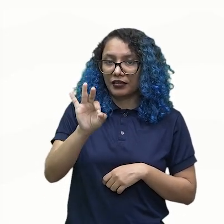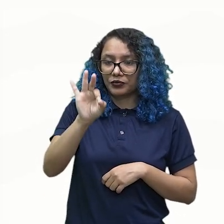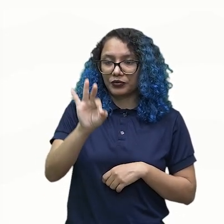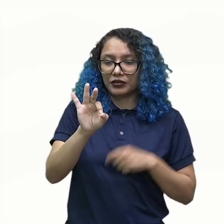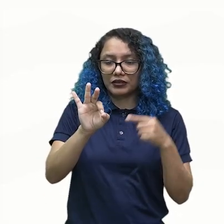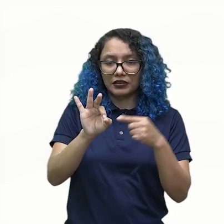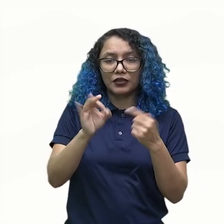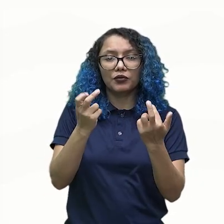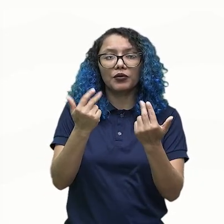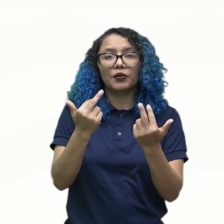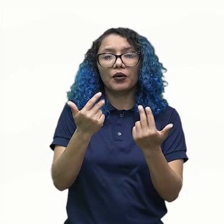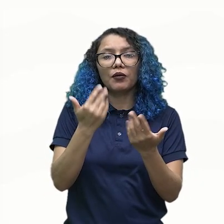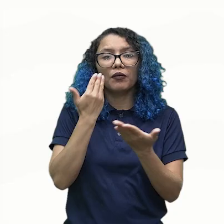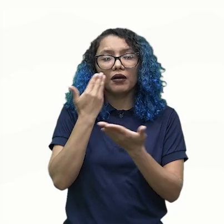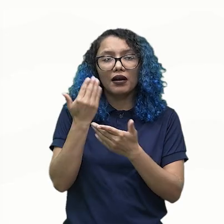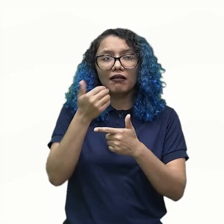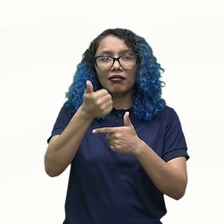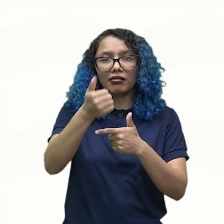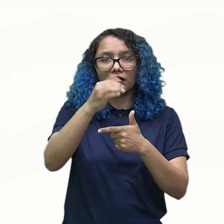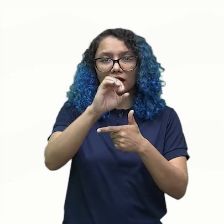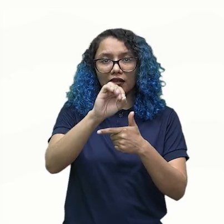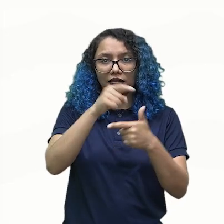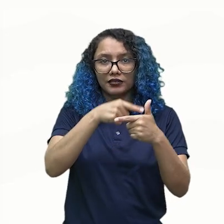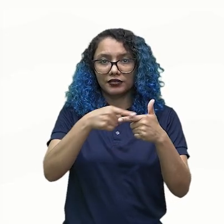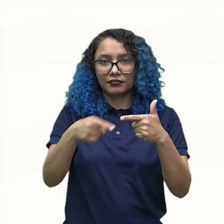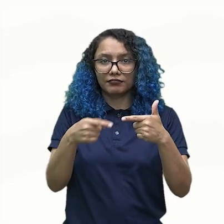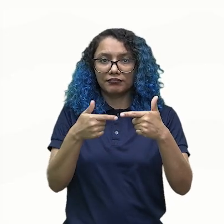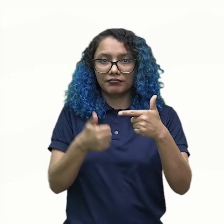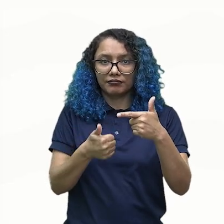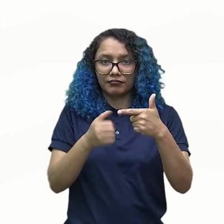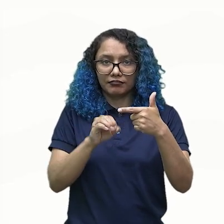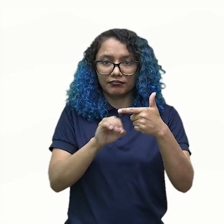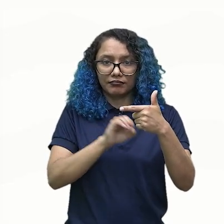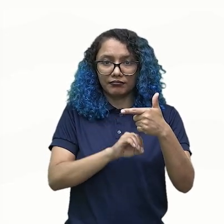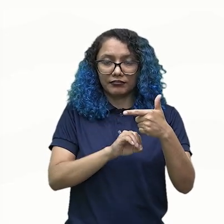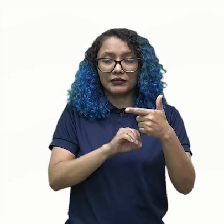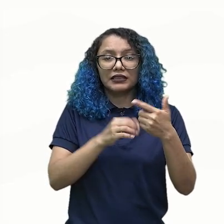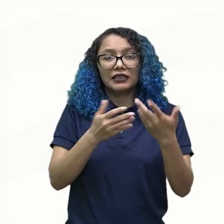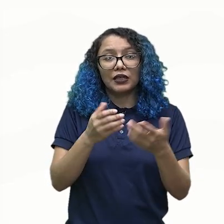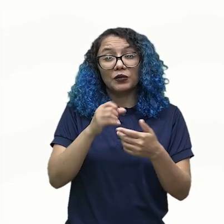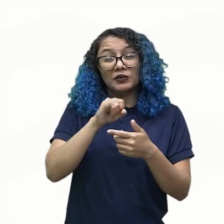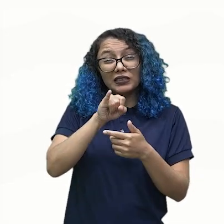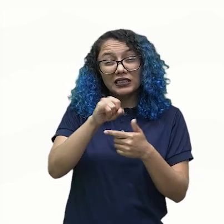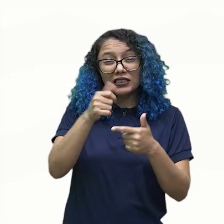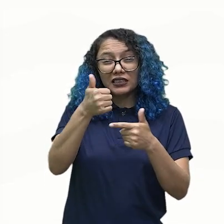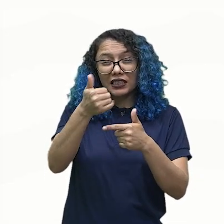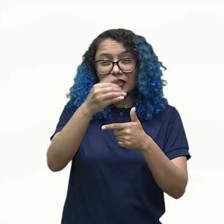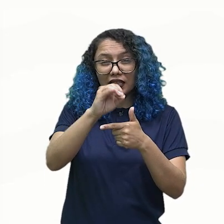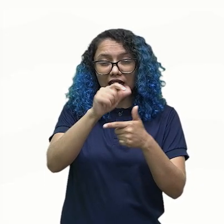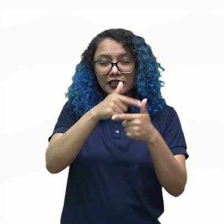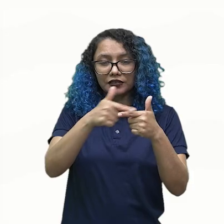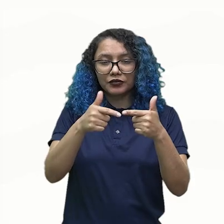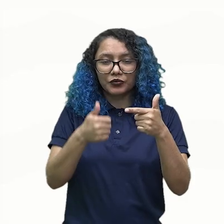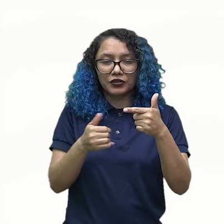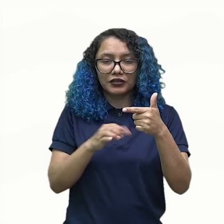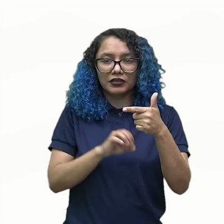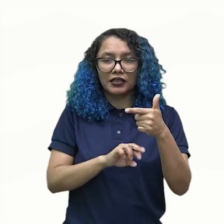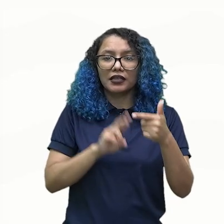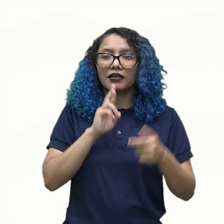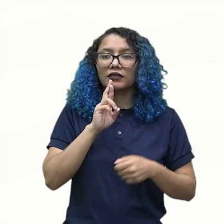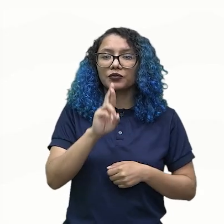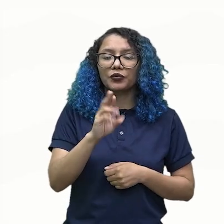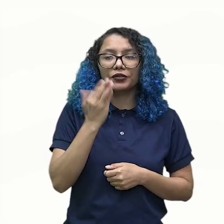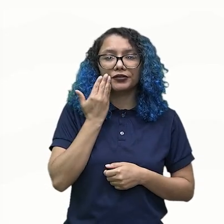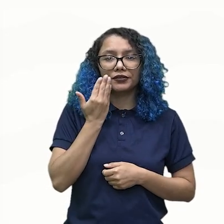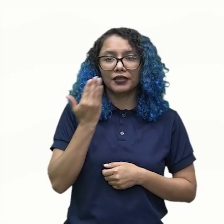que é a mesma coisa do que 10 sobre 100. E ao dividirmos 10 sobre 100, a gente tem como resultado na